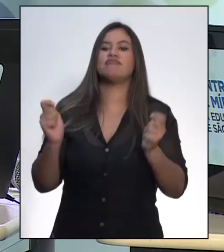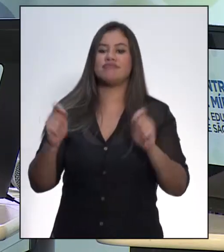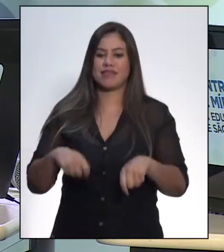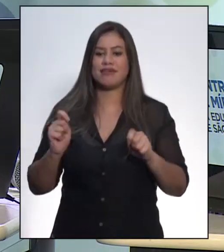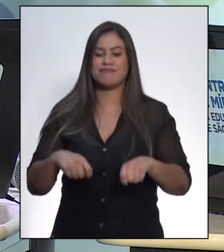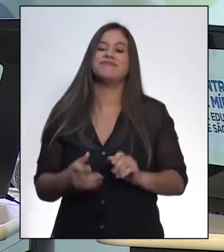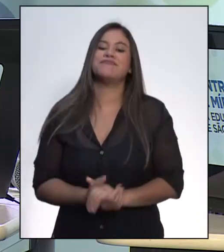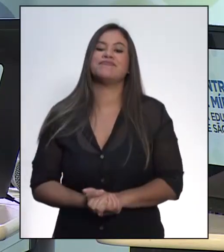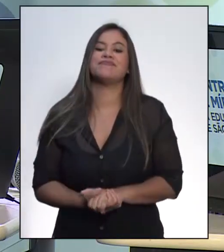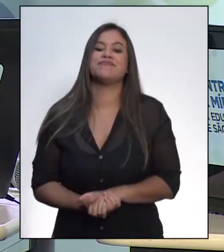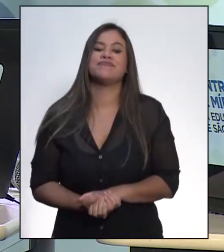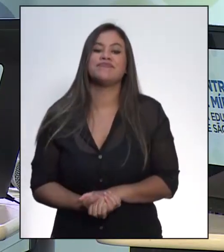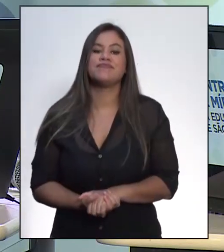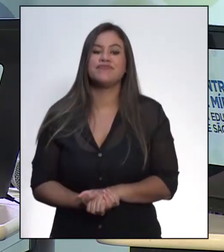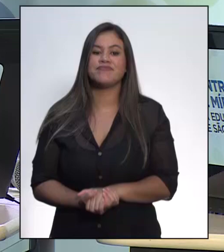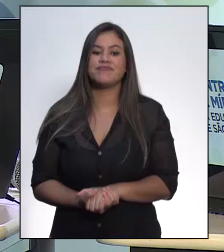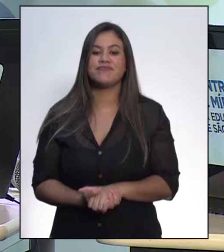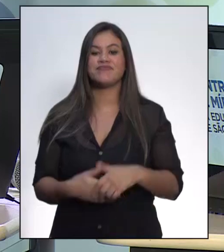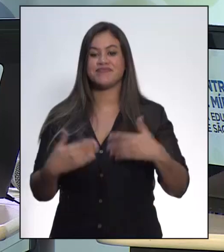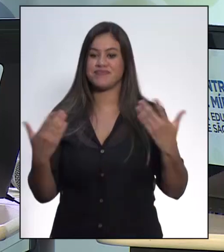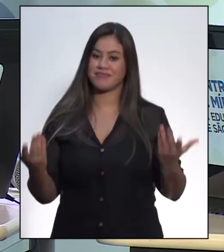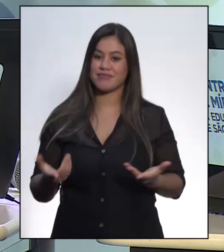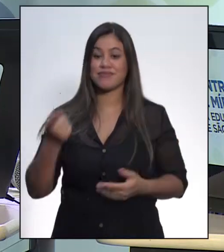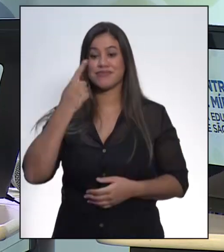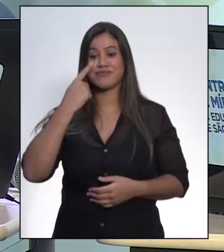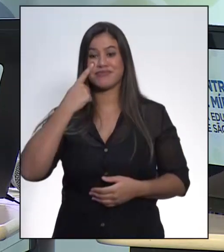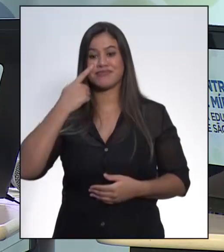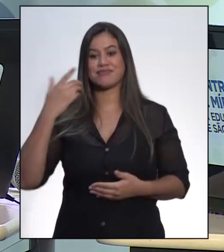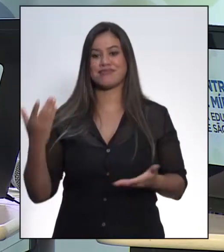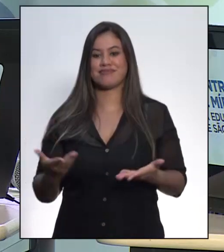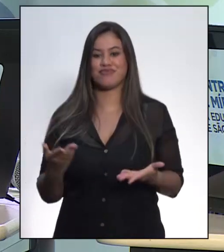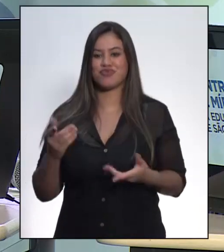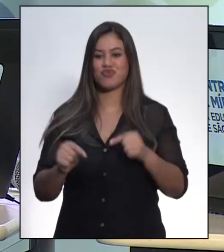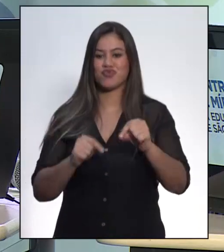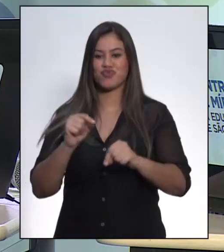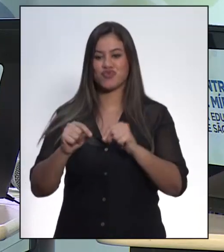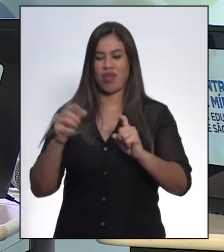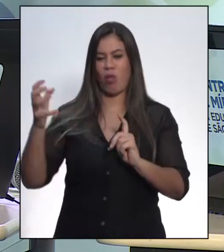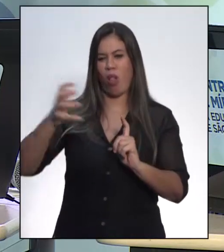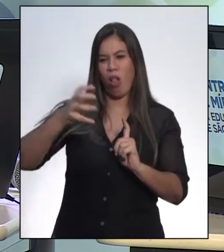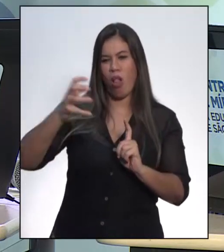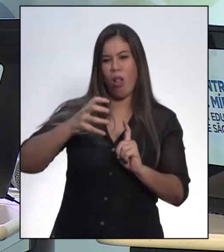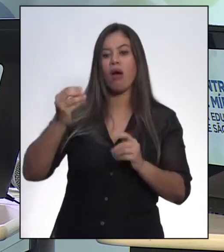restabelecer, certo? Então, a gente vai ver agora como perturbar esse